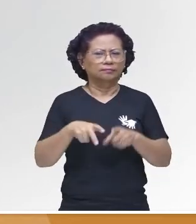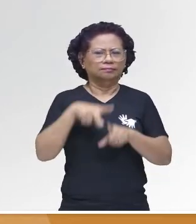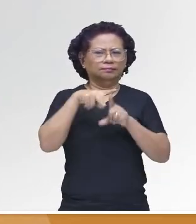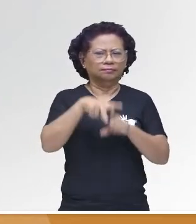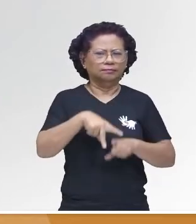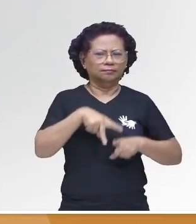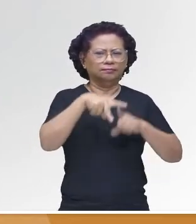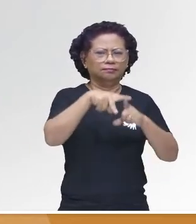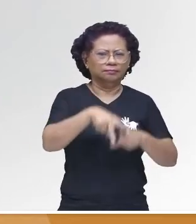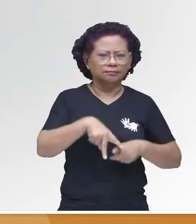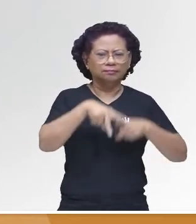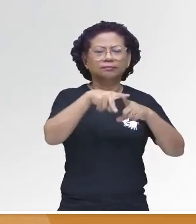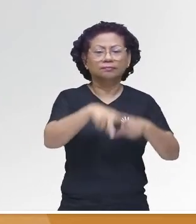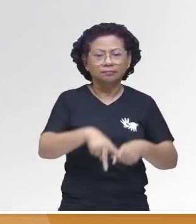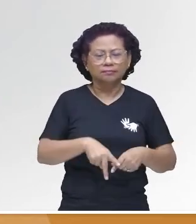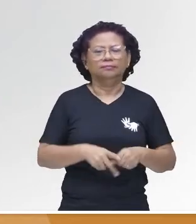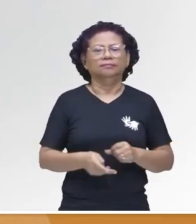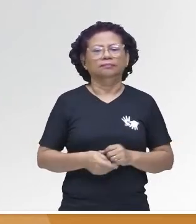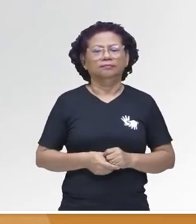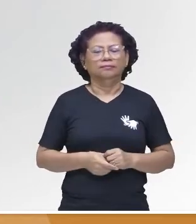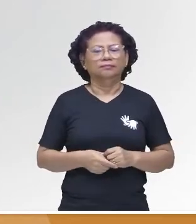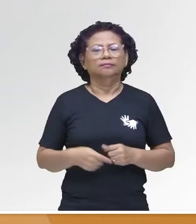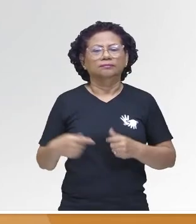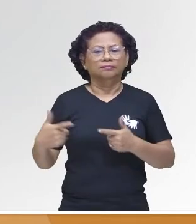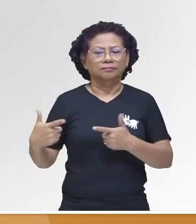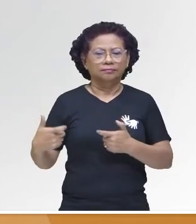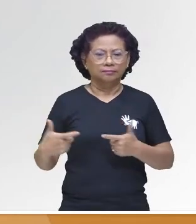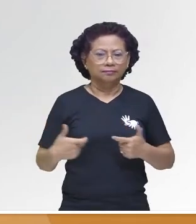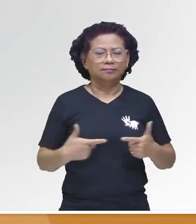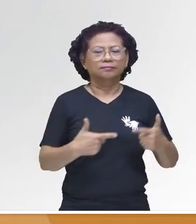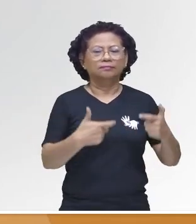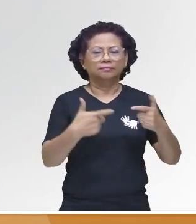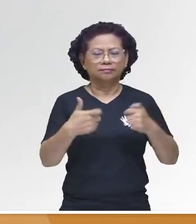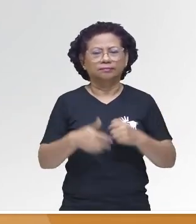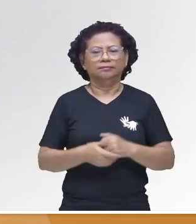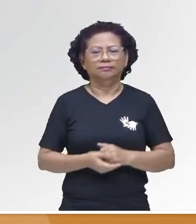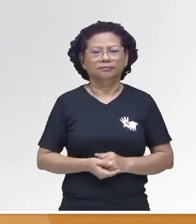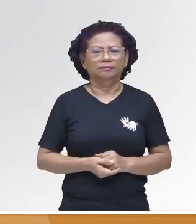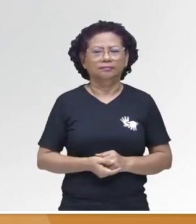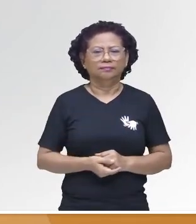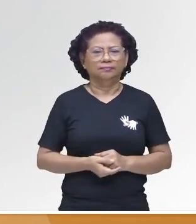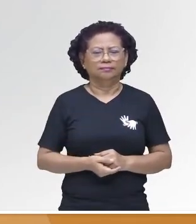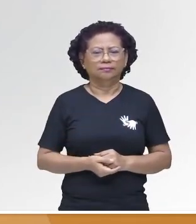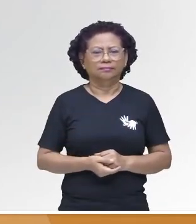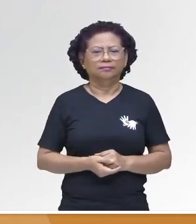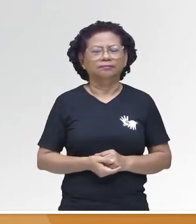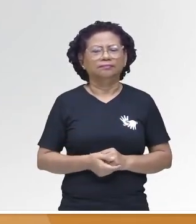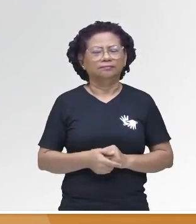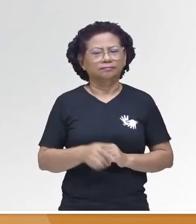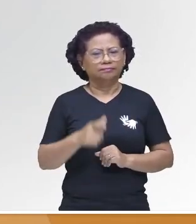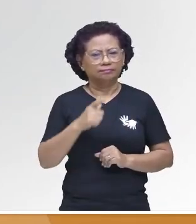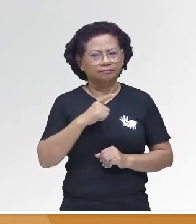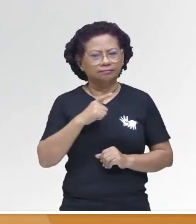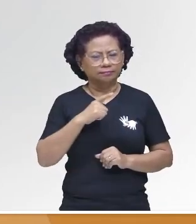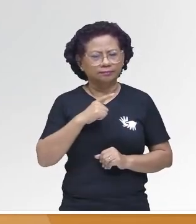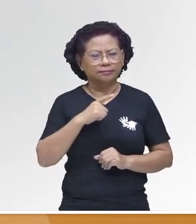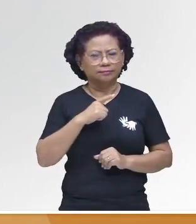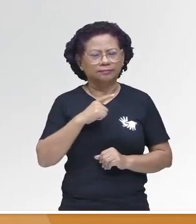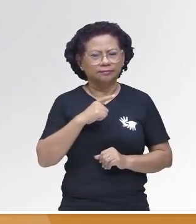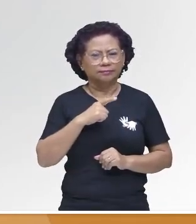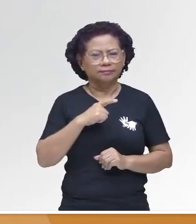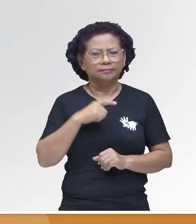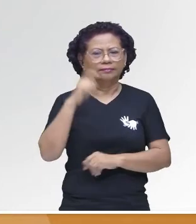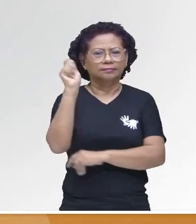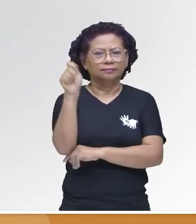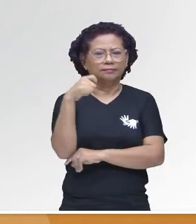para o ataque. Nós temos aí aquilo que foi considerado a bandeira lá do Rio Grande do Sul, de uma